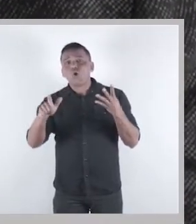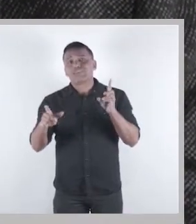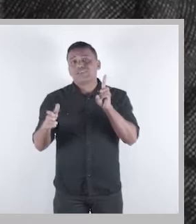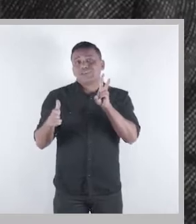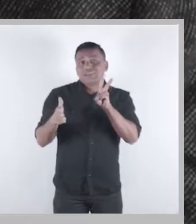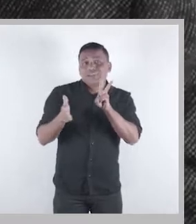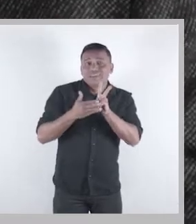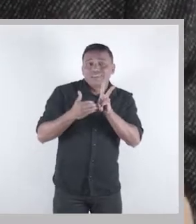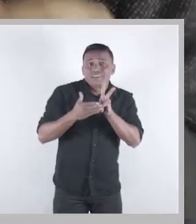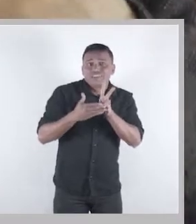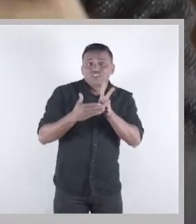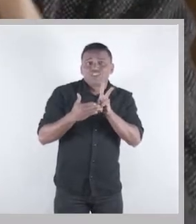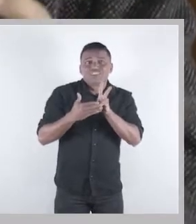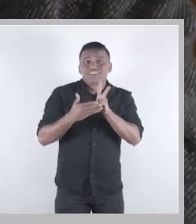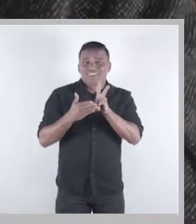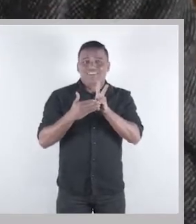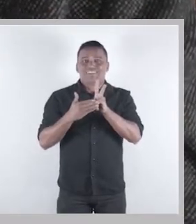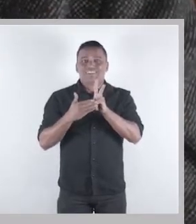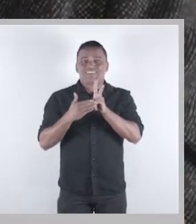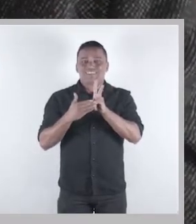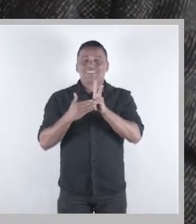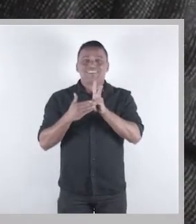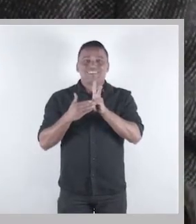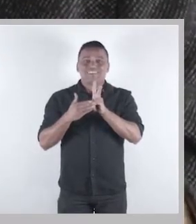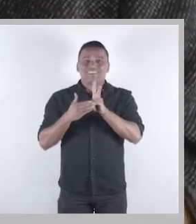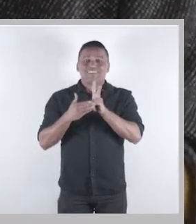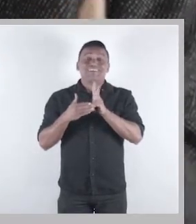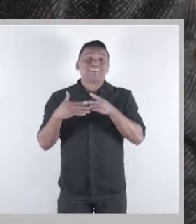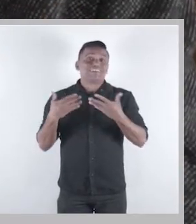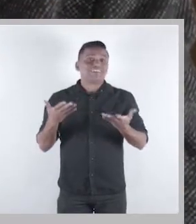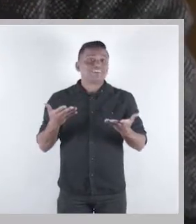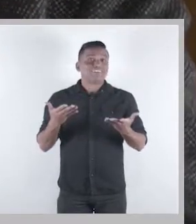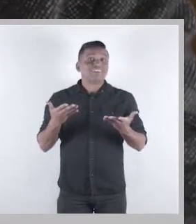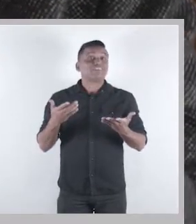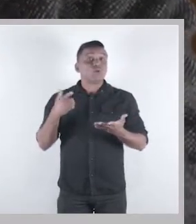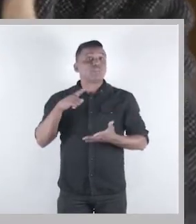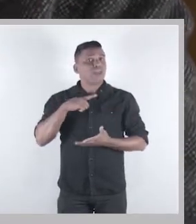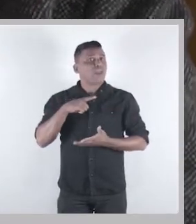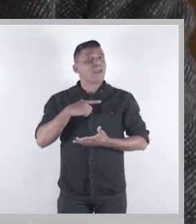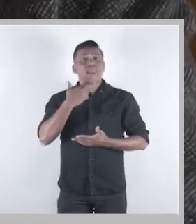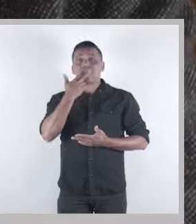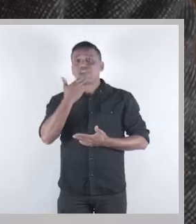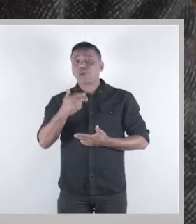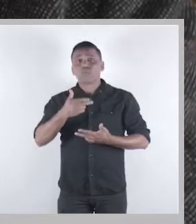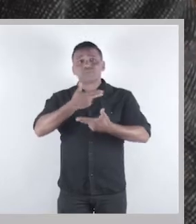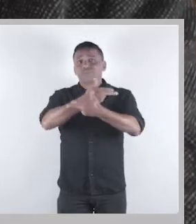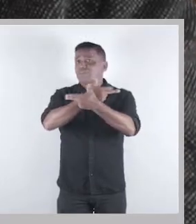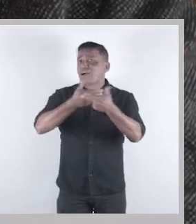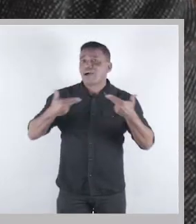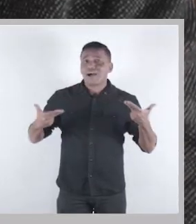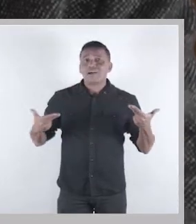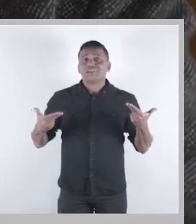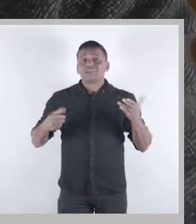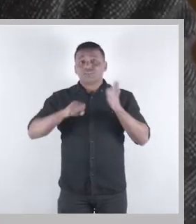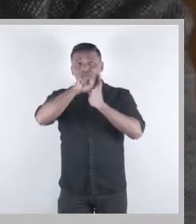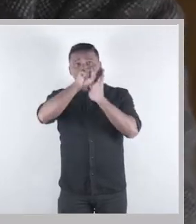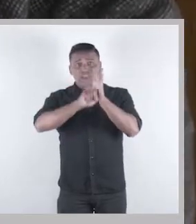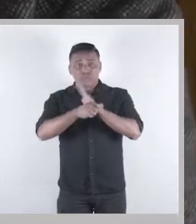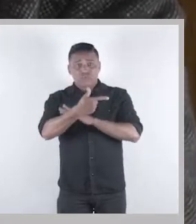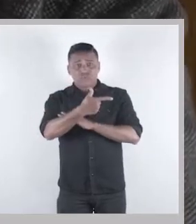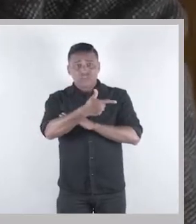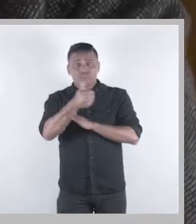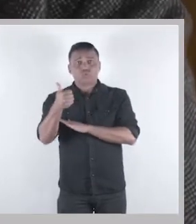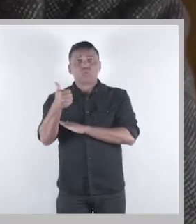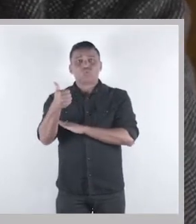nossa América a gente percebe que hoje né no século 21 você tem tido mais espaço assim para aproximação